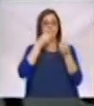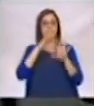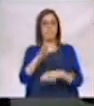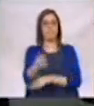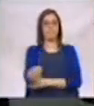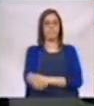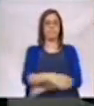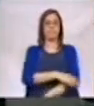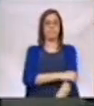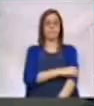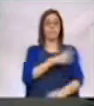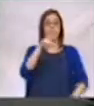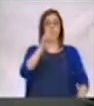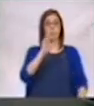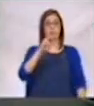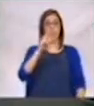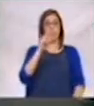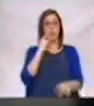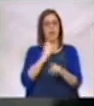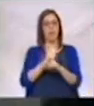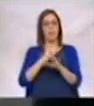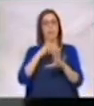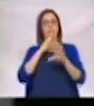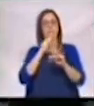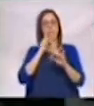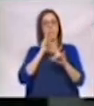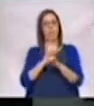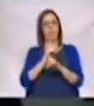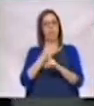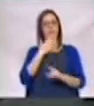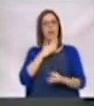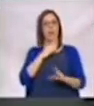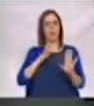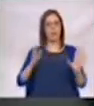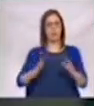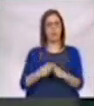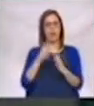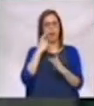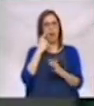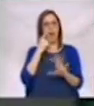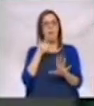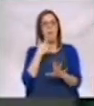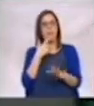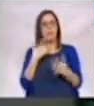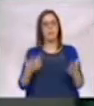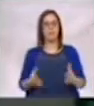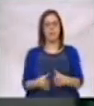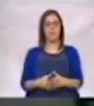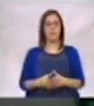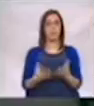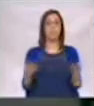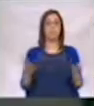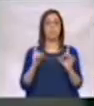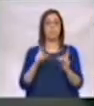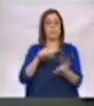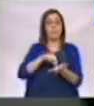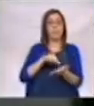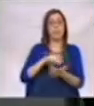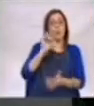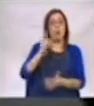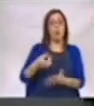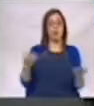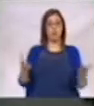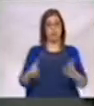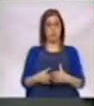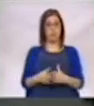Perdemos a ligação, obviamente, com o Rui Marques, mesmo assim, foi uma conversa que ainda foi razoavelmente longa, deu para perceber